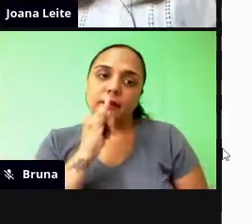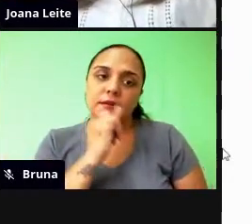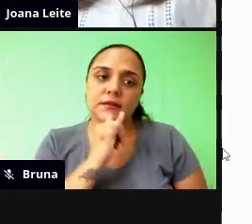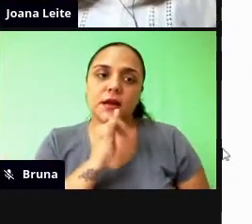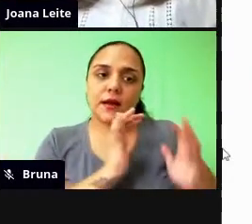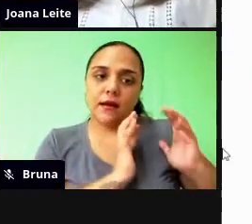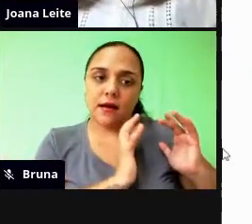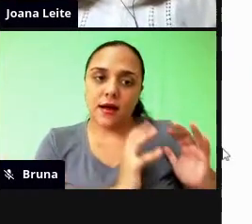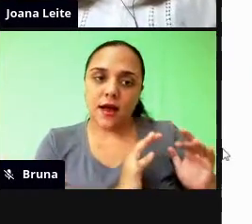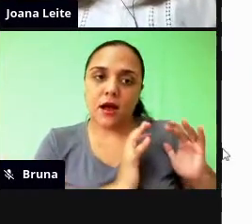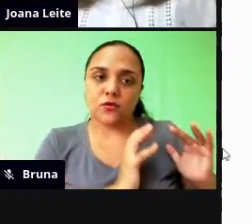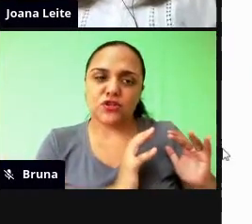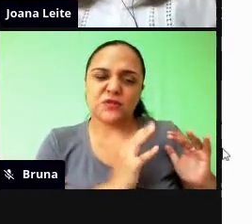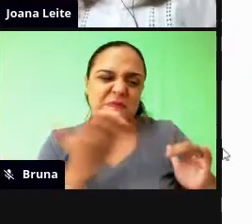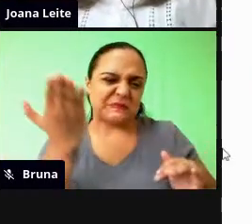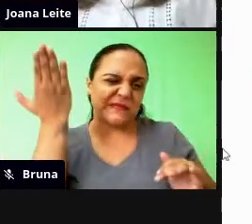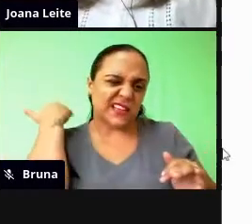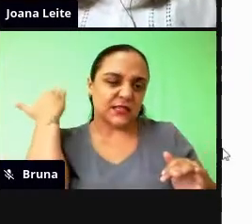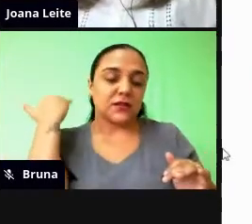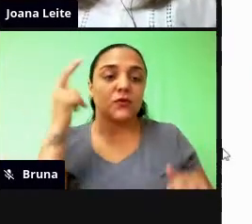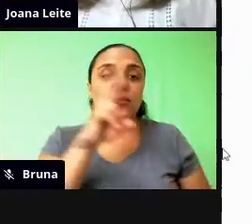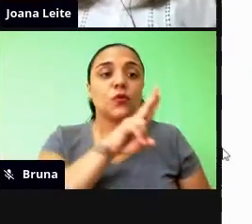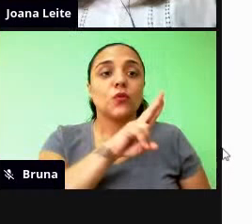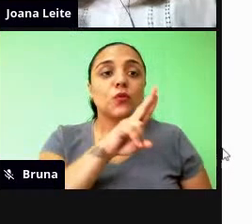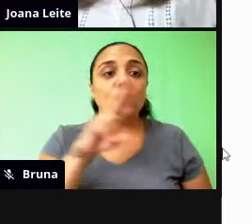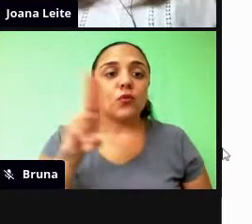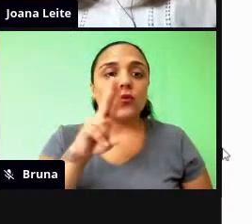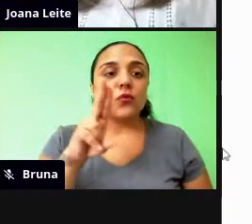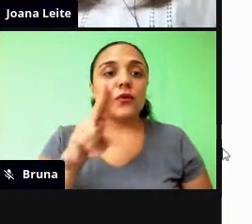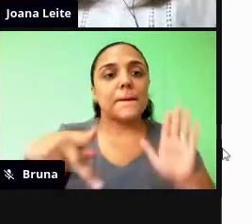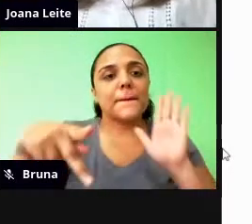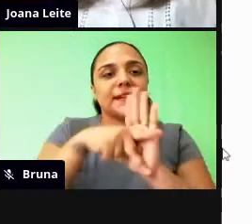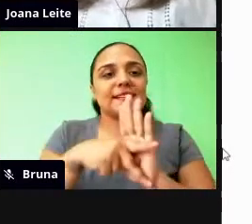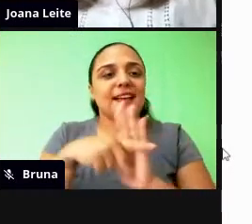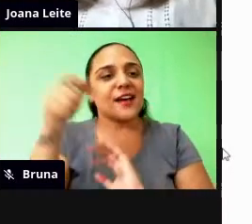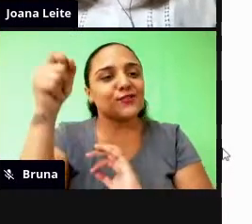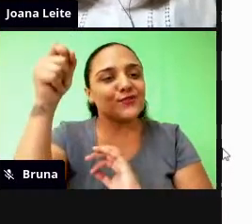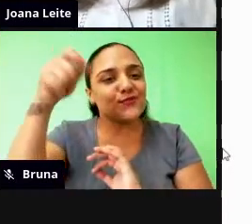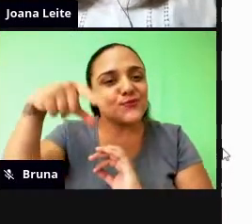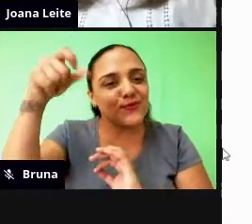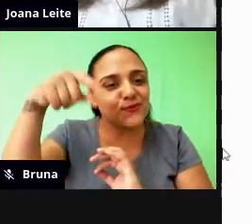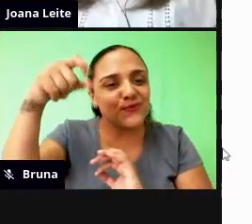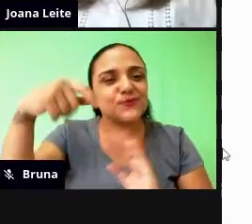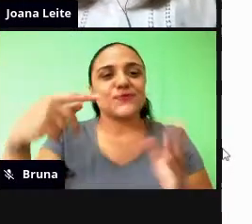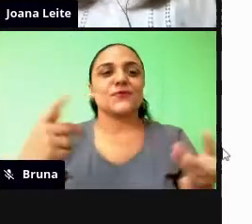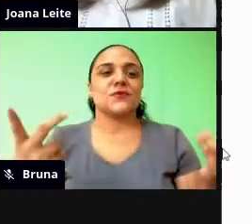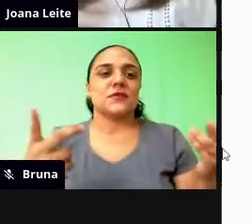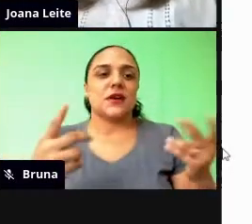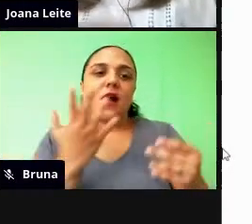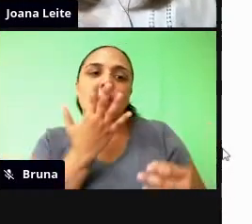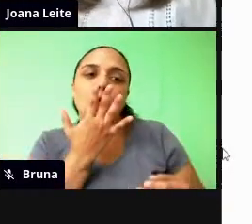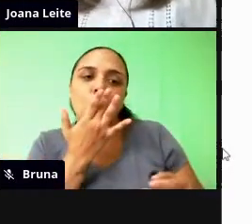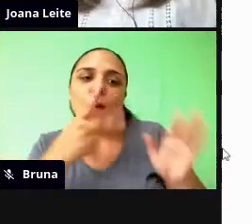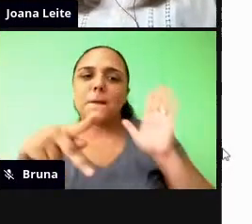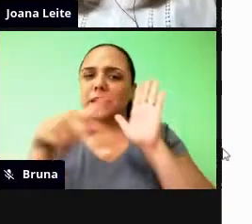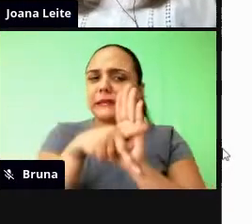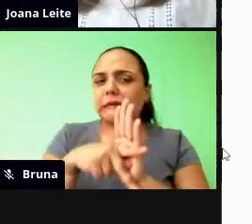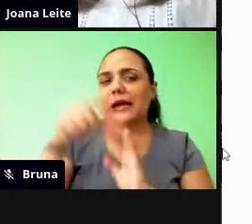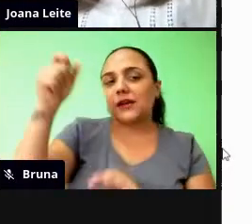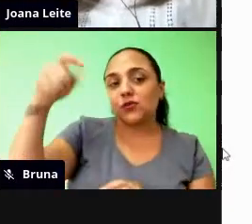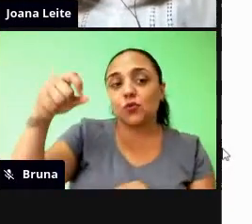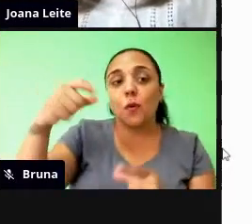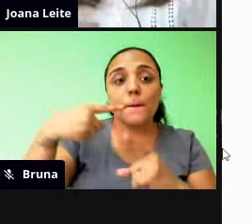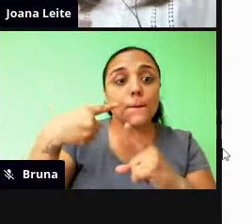autismo era chamado de o anjo azul, o símbolo, a cor do autismo, né, geralmente se associa à cor